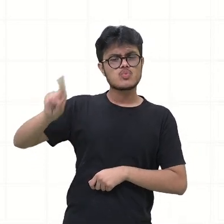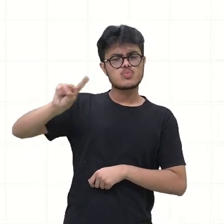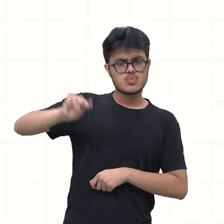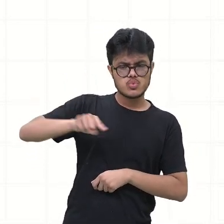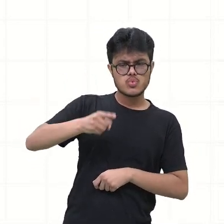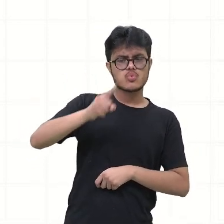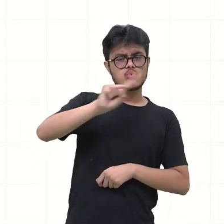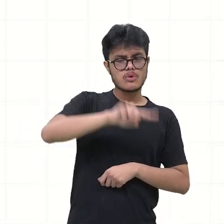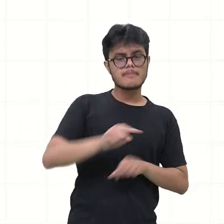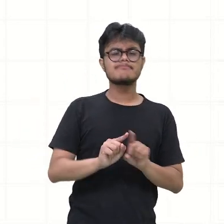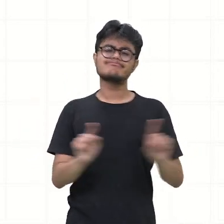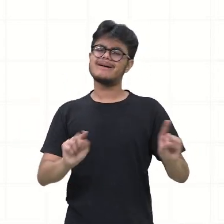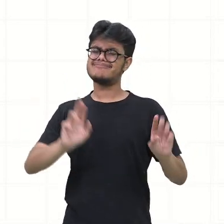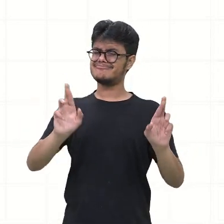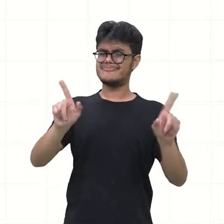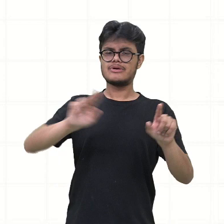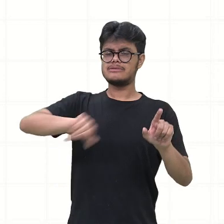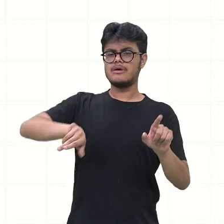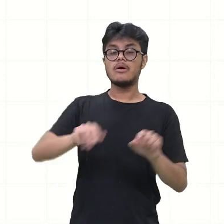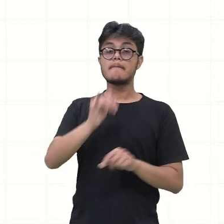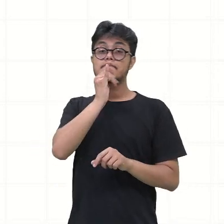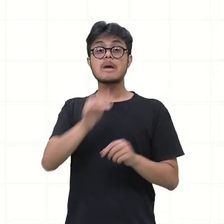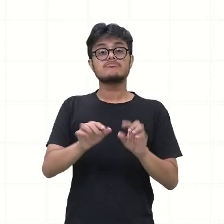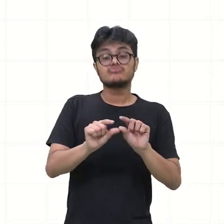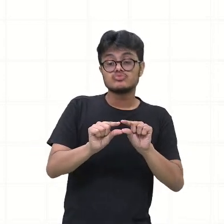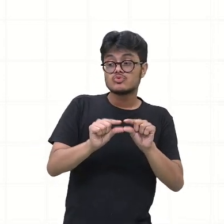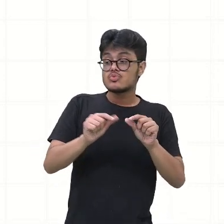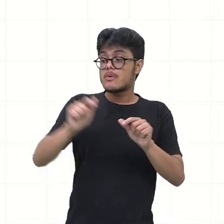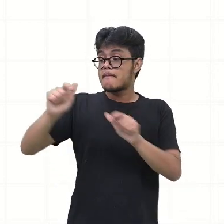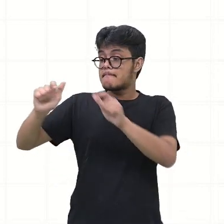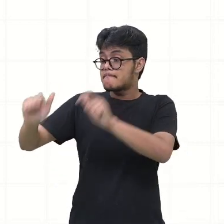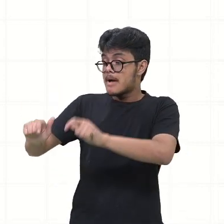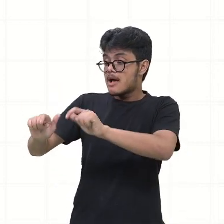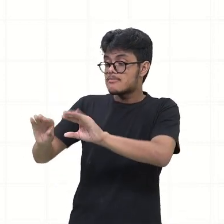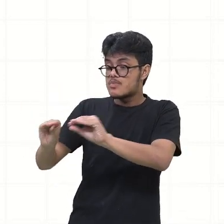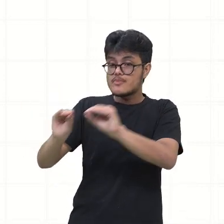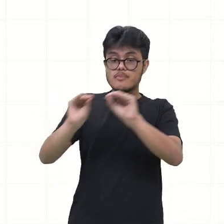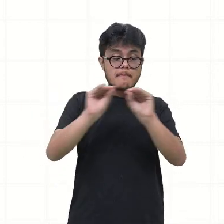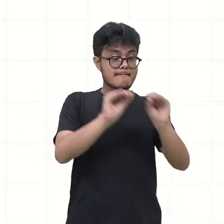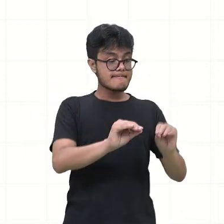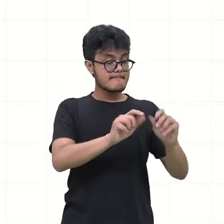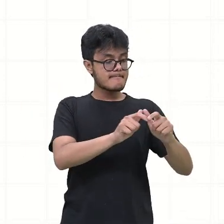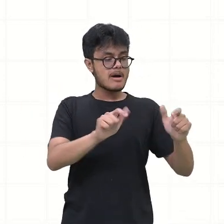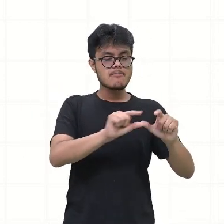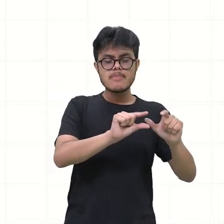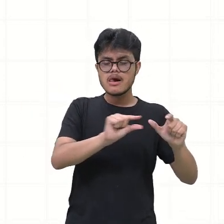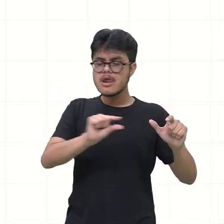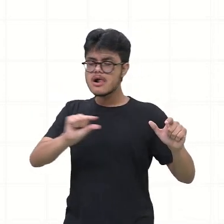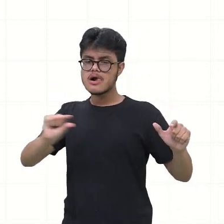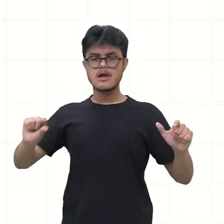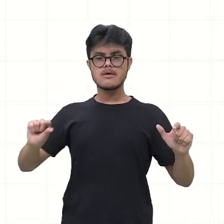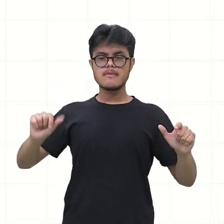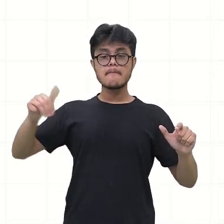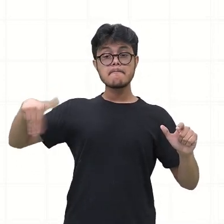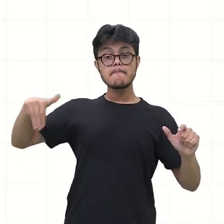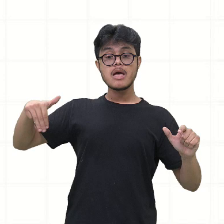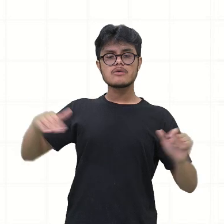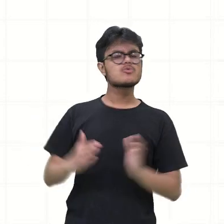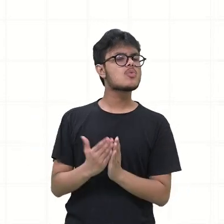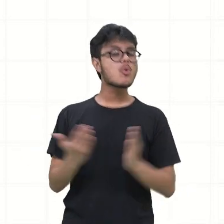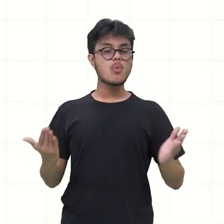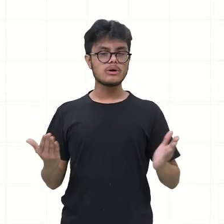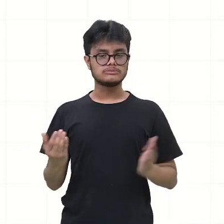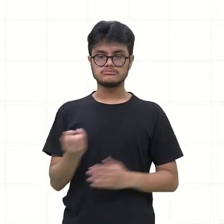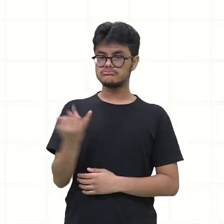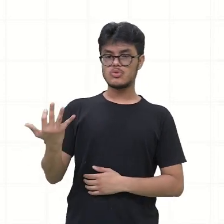para a gente, porque eu quero saber a distância entre esse aqui, que eu vou chamar de A, do primeiro, e o último, tá bom? Que eu vou chamar